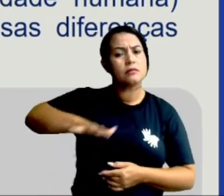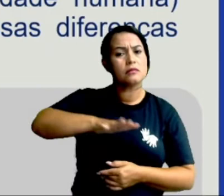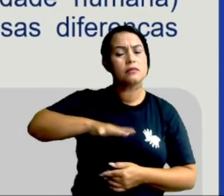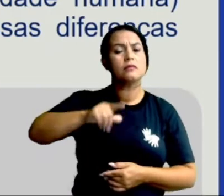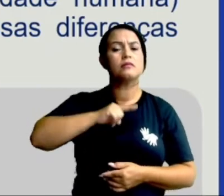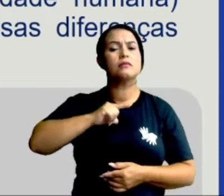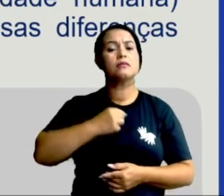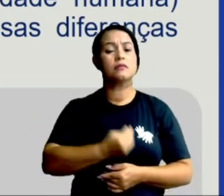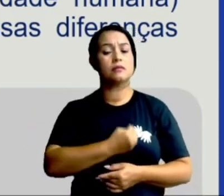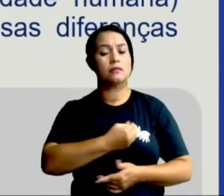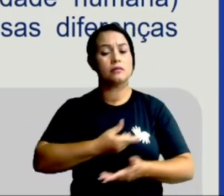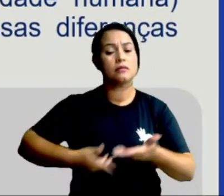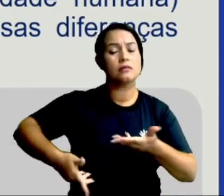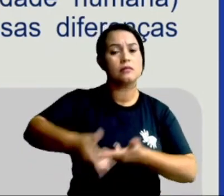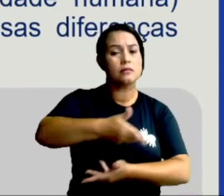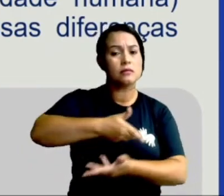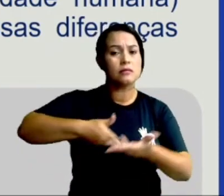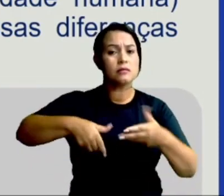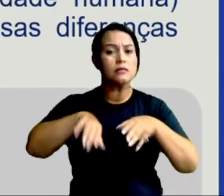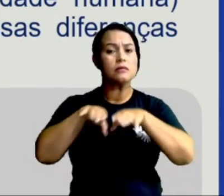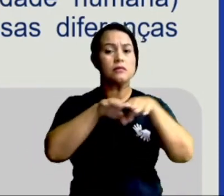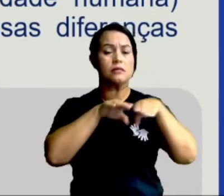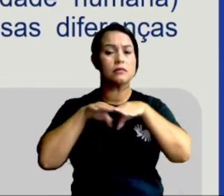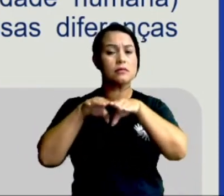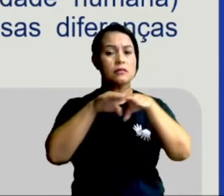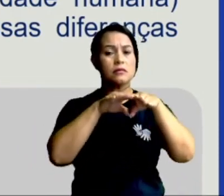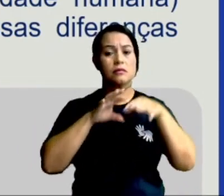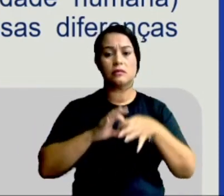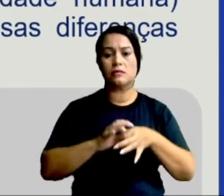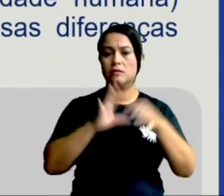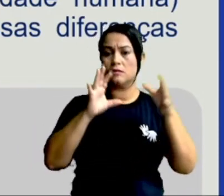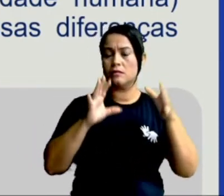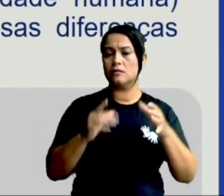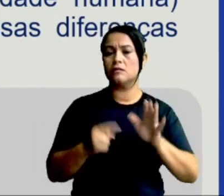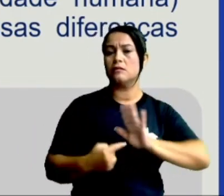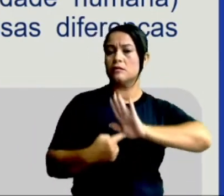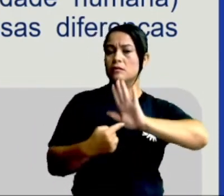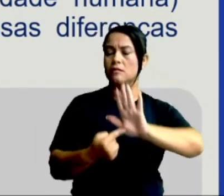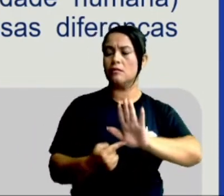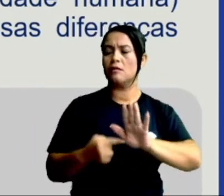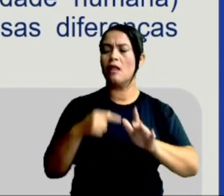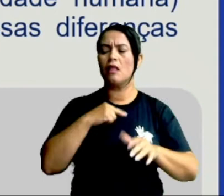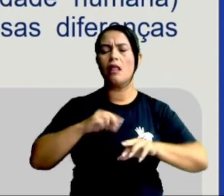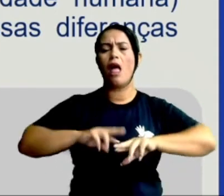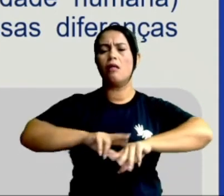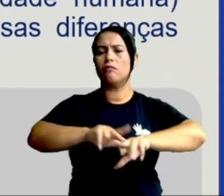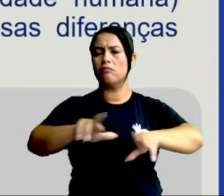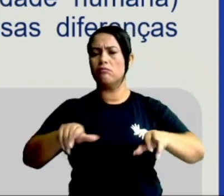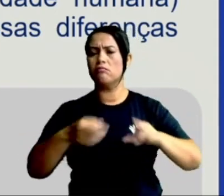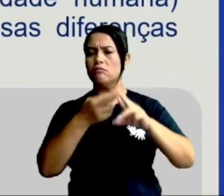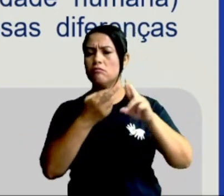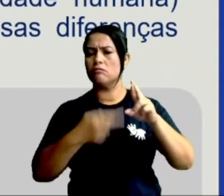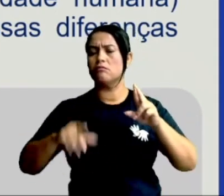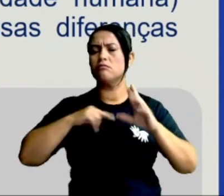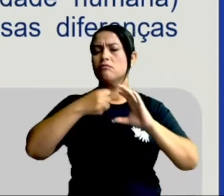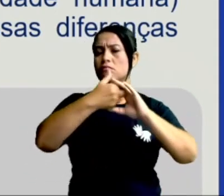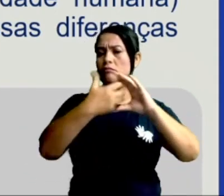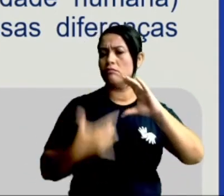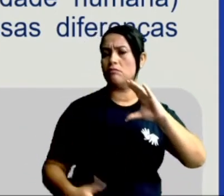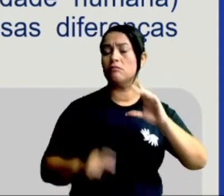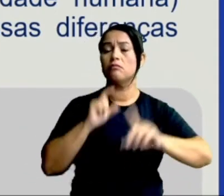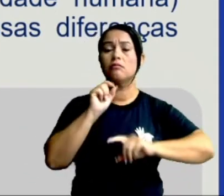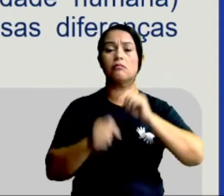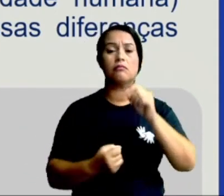em harmonia e com igual liberdade de expressão. A diversidade religiosa caracteriza-se